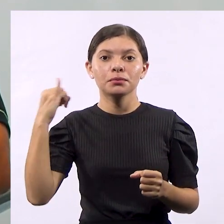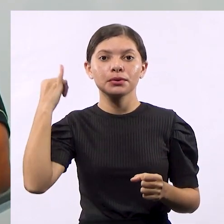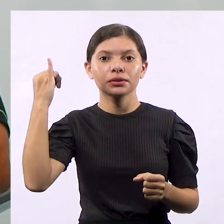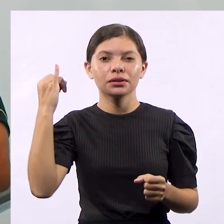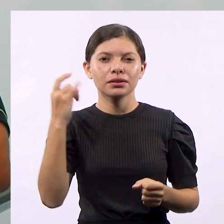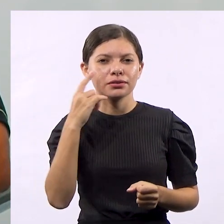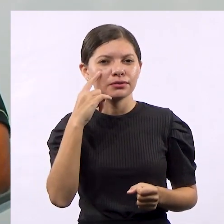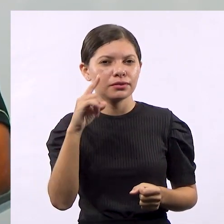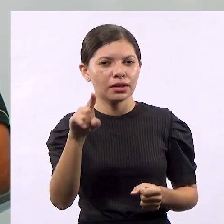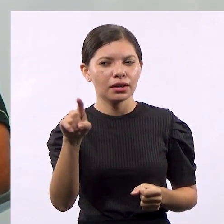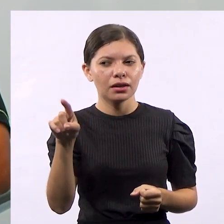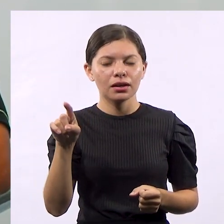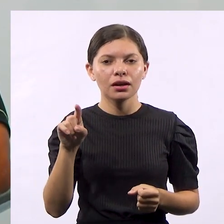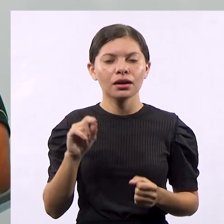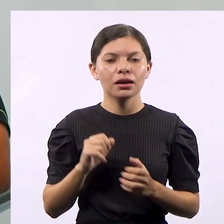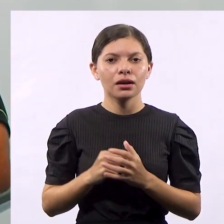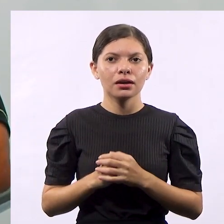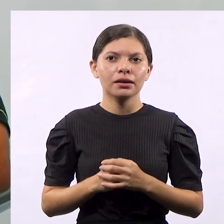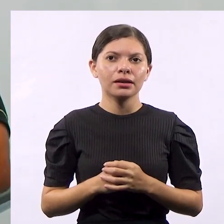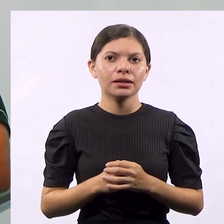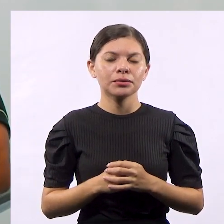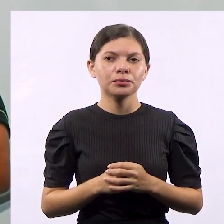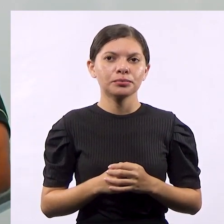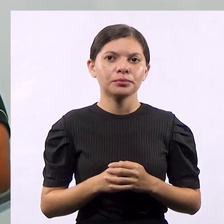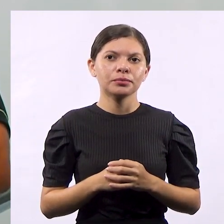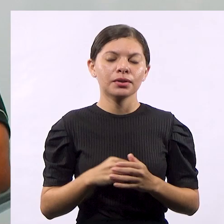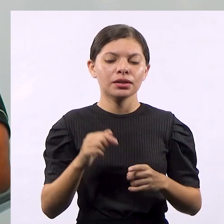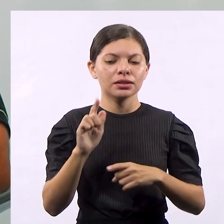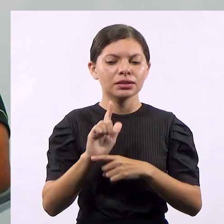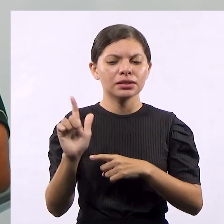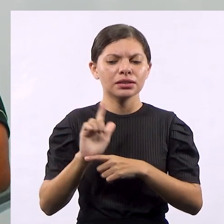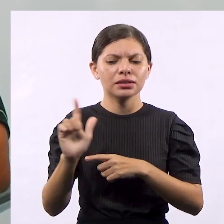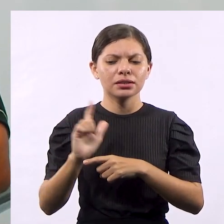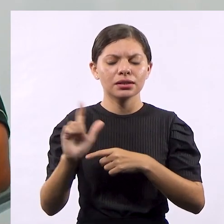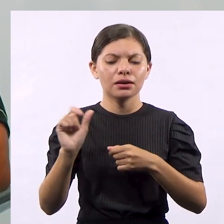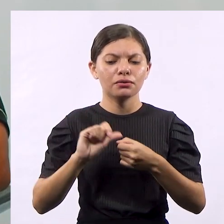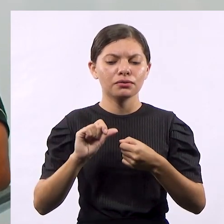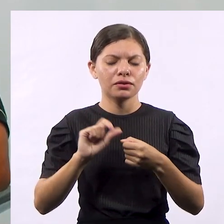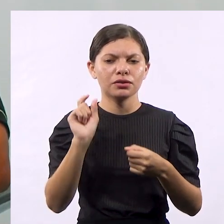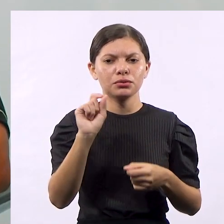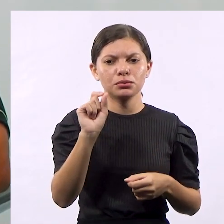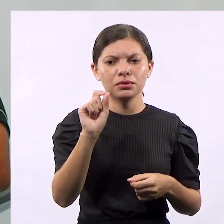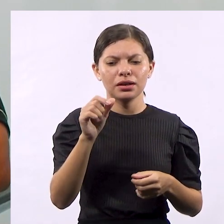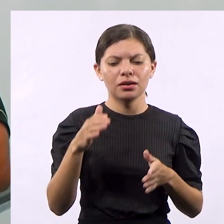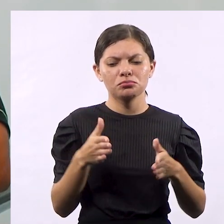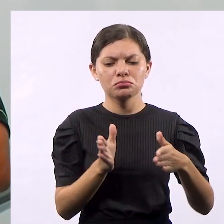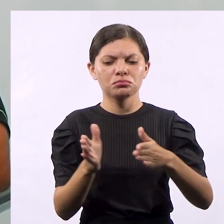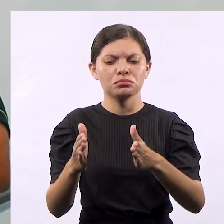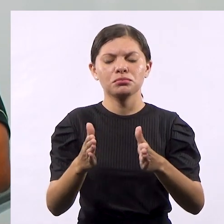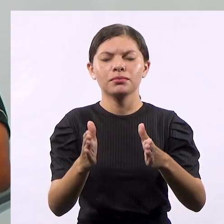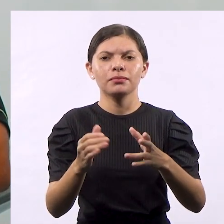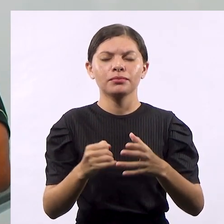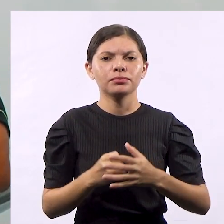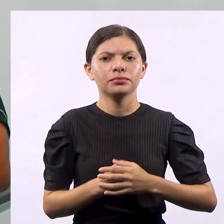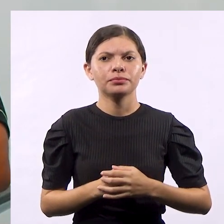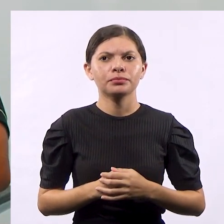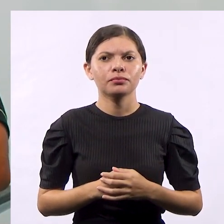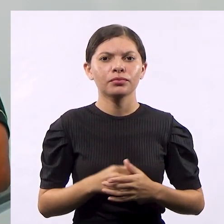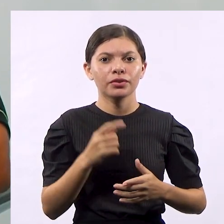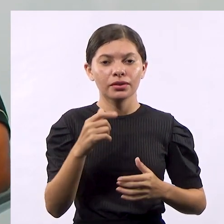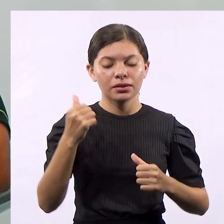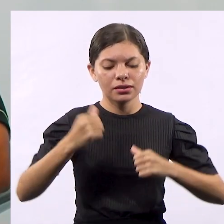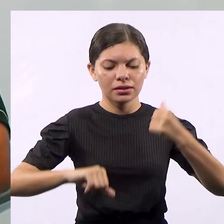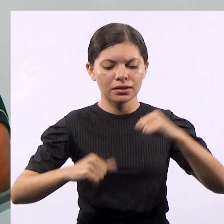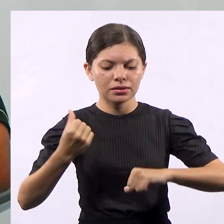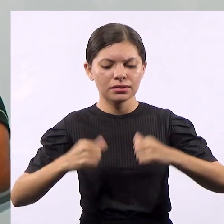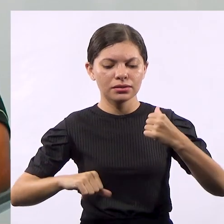Então, é importante observar, né, qual que é o direcionamento dessa gestão da escola, né, da gestão dessa organização